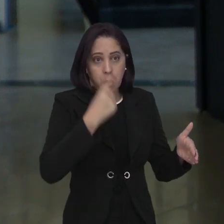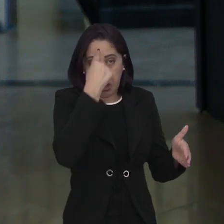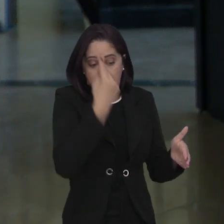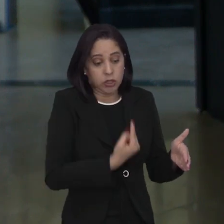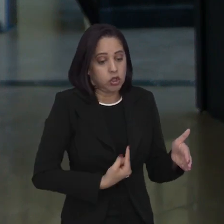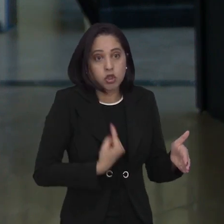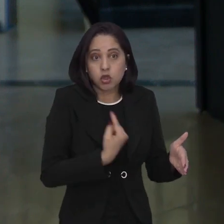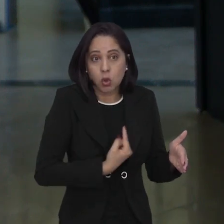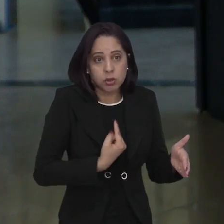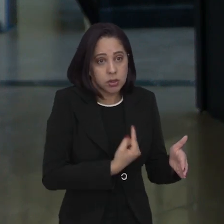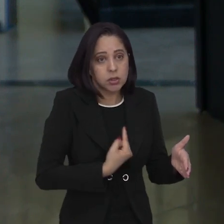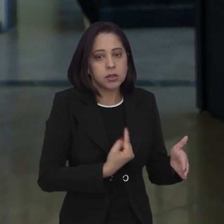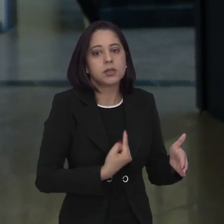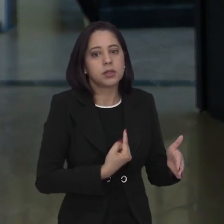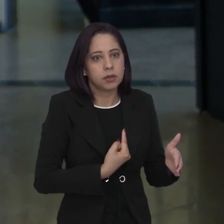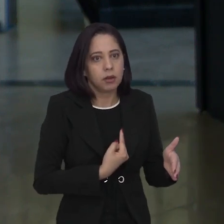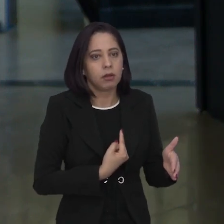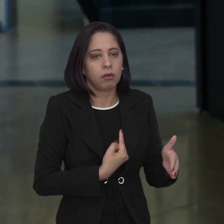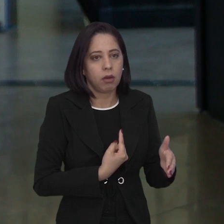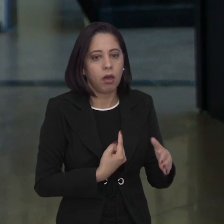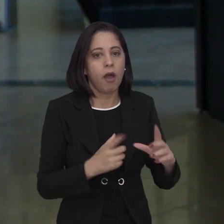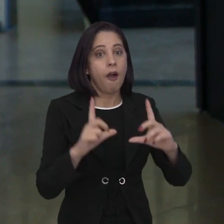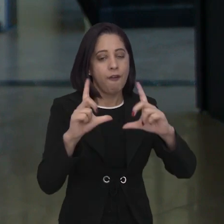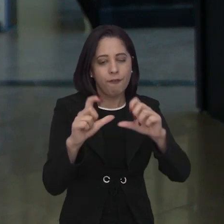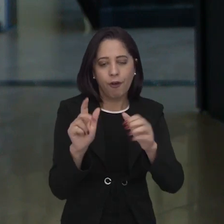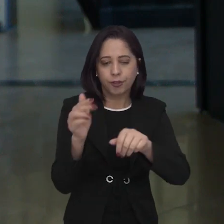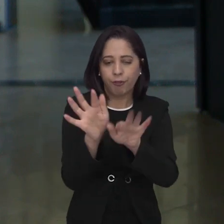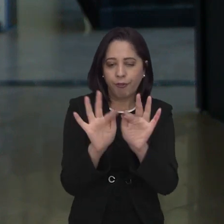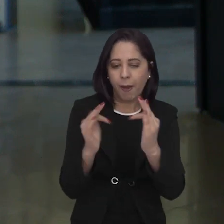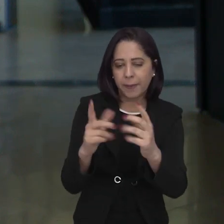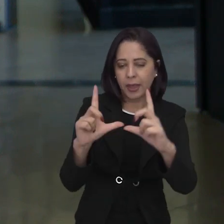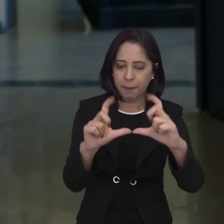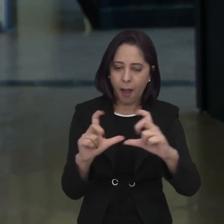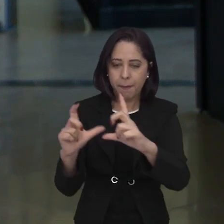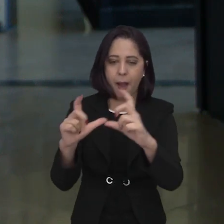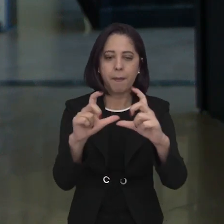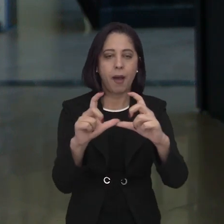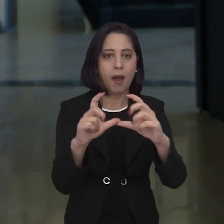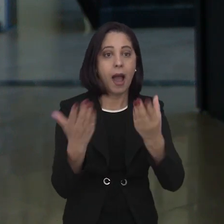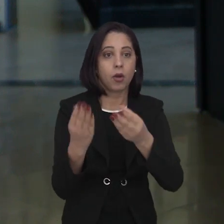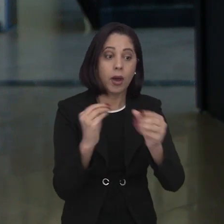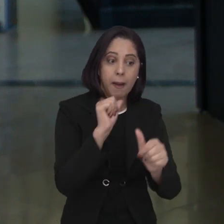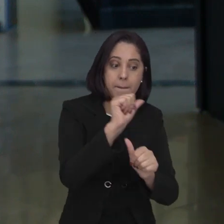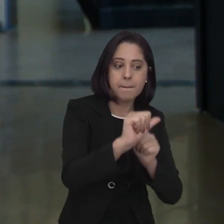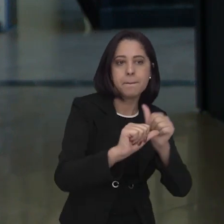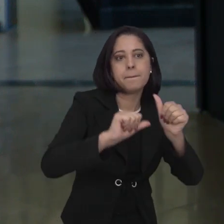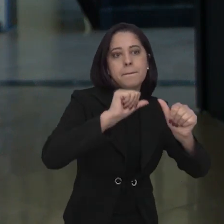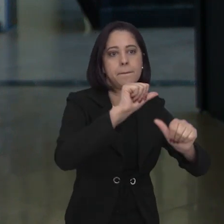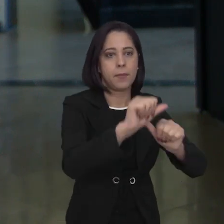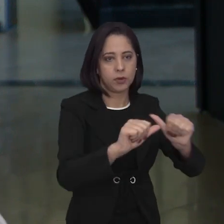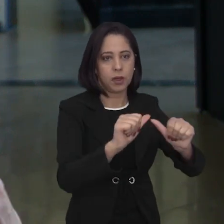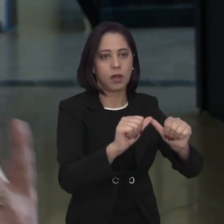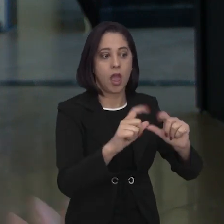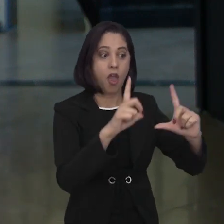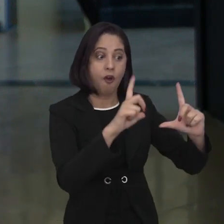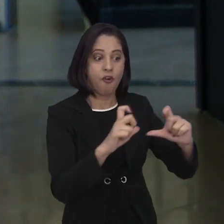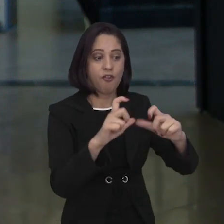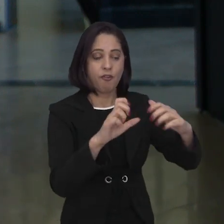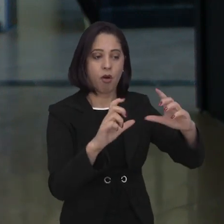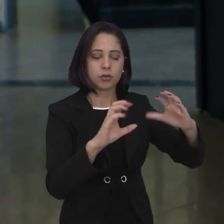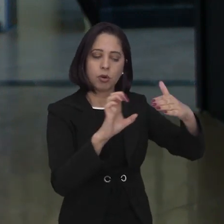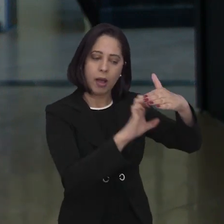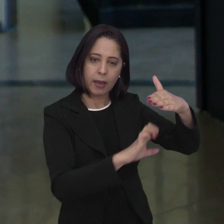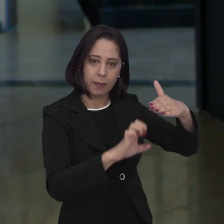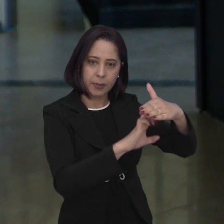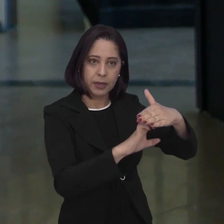que eu fazia, que antes era familiar, e eu migrei, que agora eu nichei para fotografia corporativa. Então eu comecei a contactar alguns clientes, postar bastante